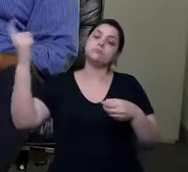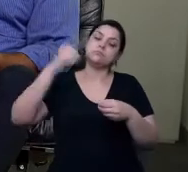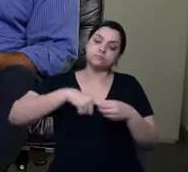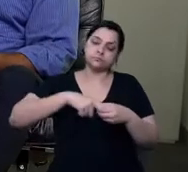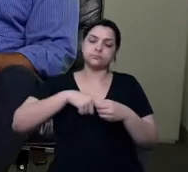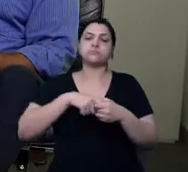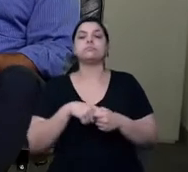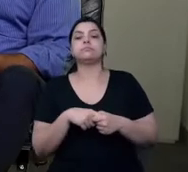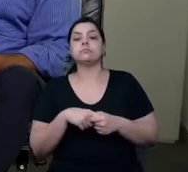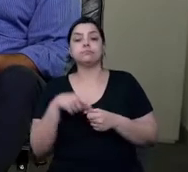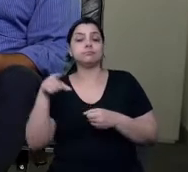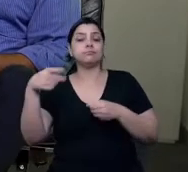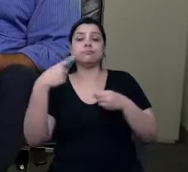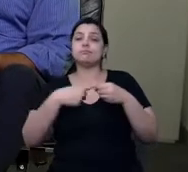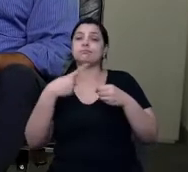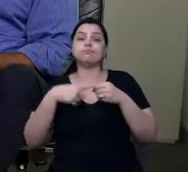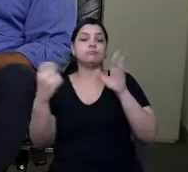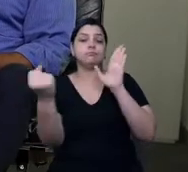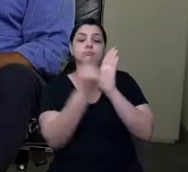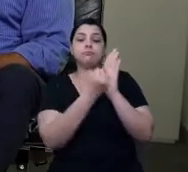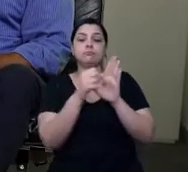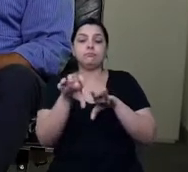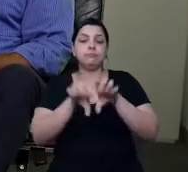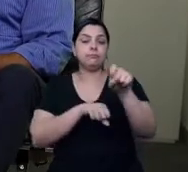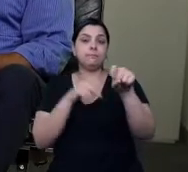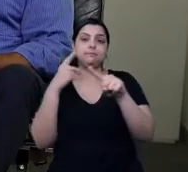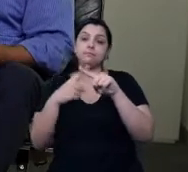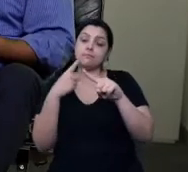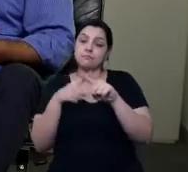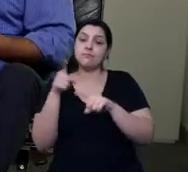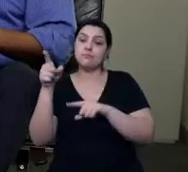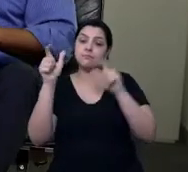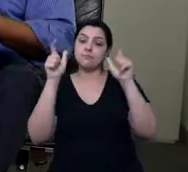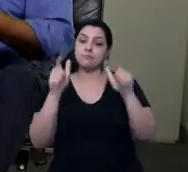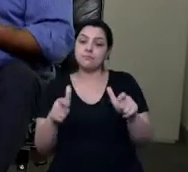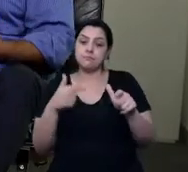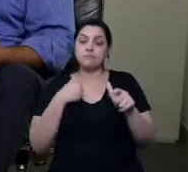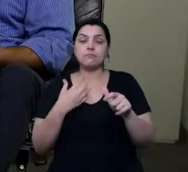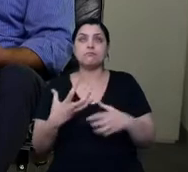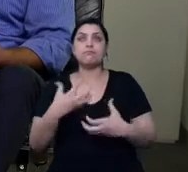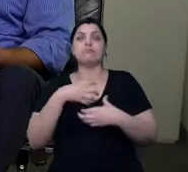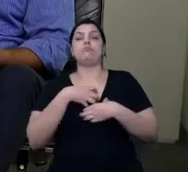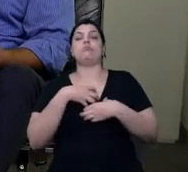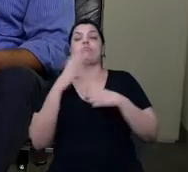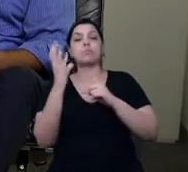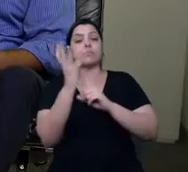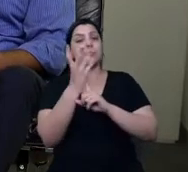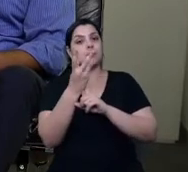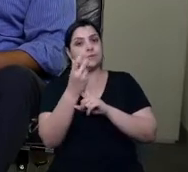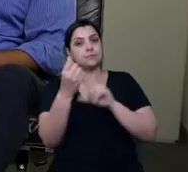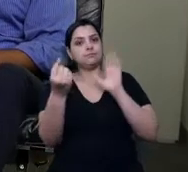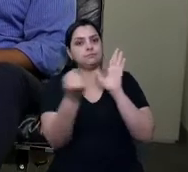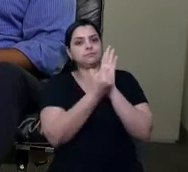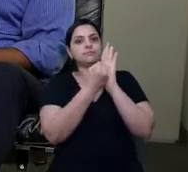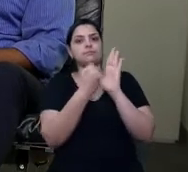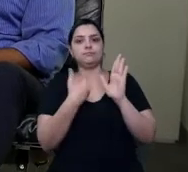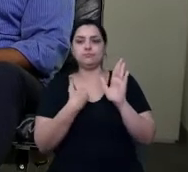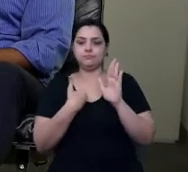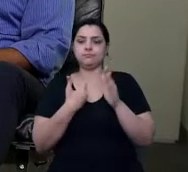é importante para mim como formação, porque é nesse lugar que eu me descubro como artista, que eu me identifico como artista. Né? É uma cidade